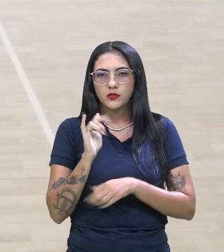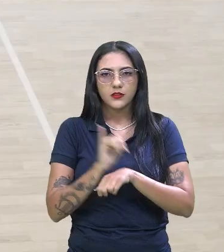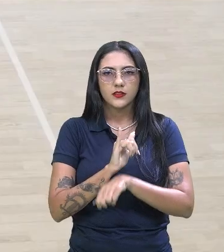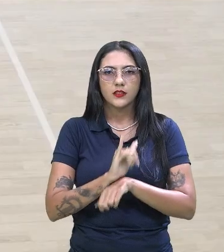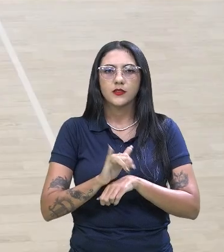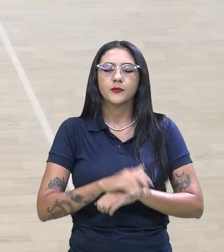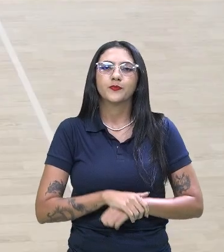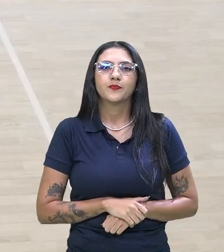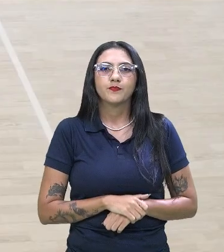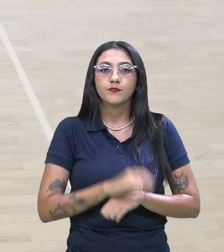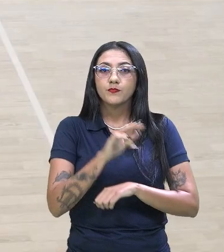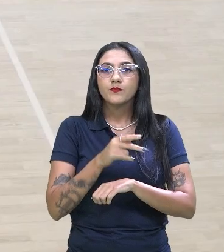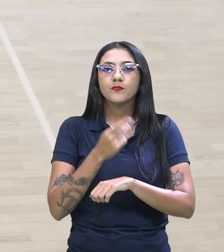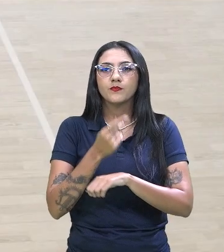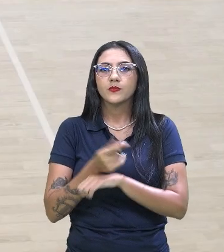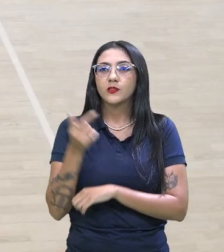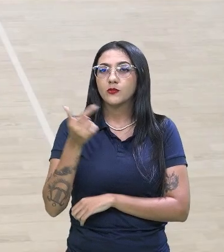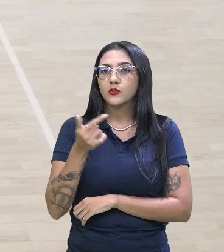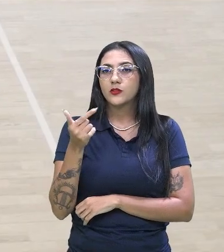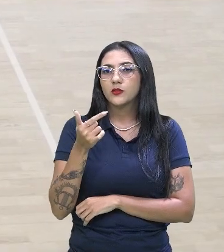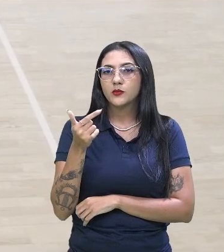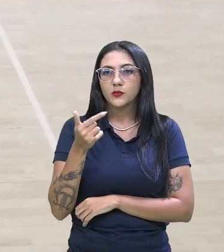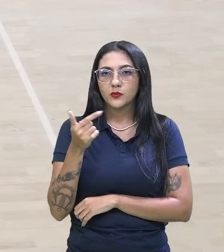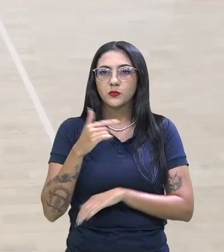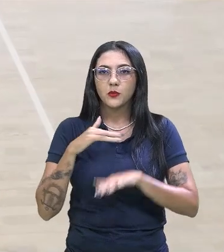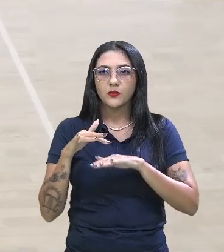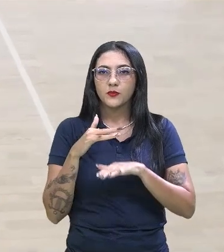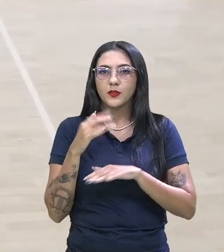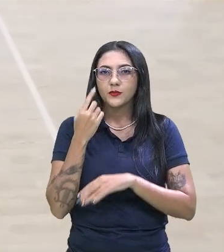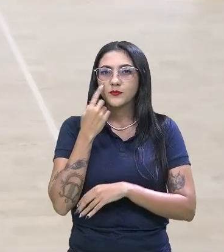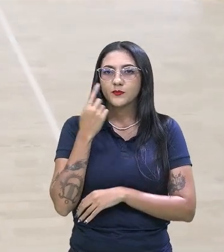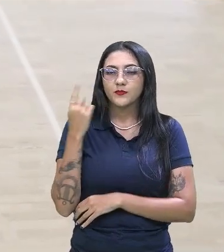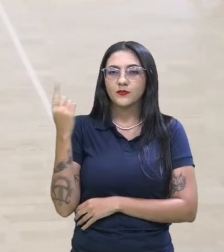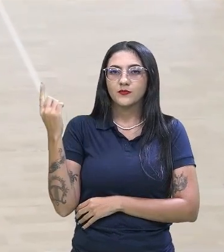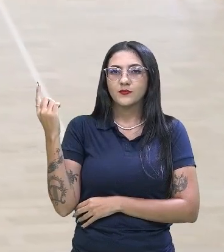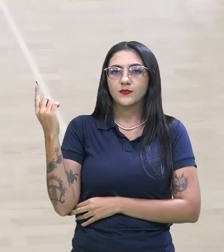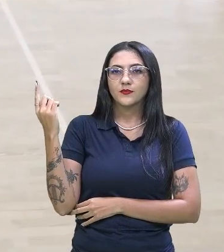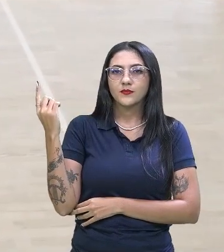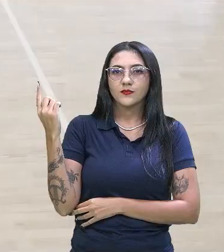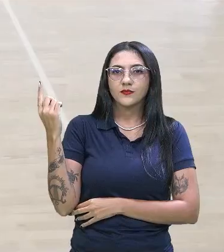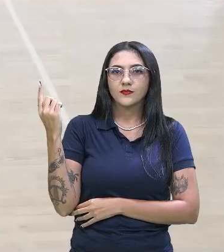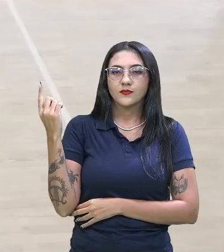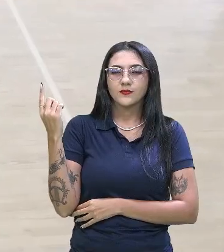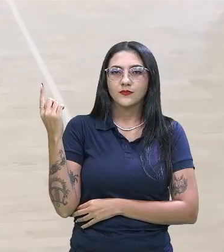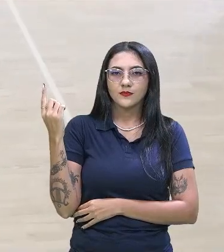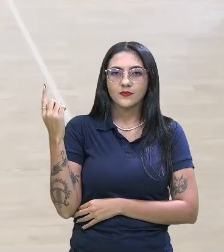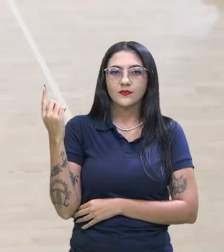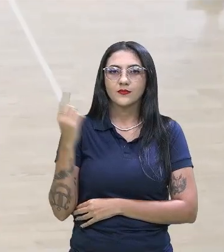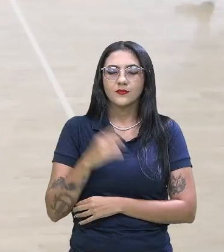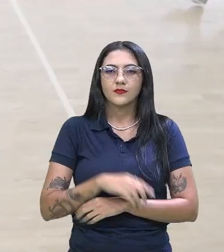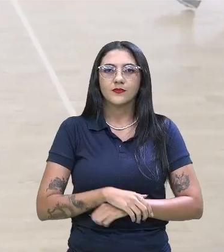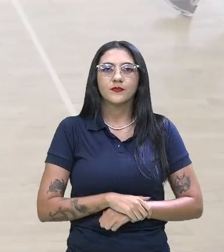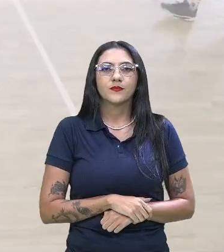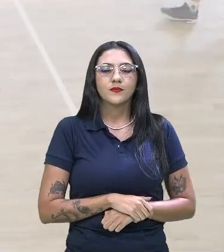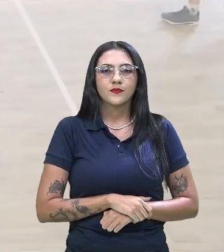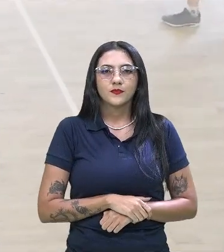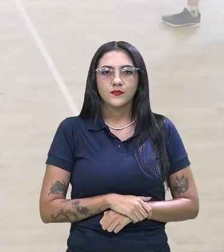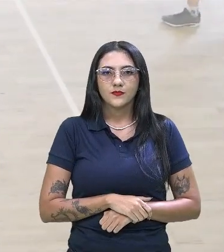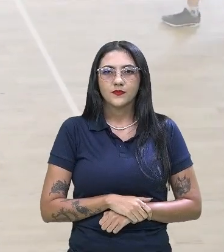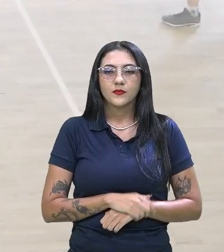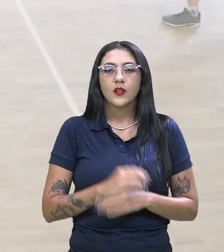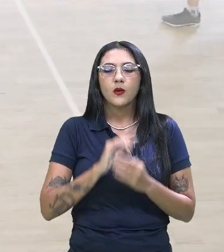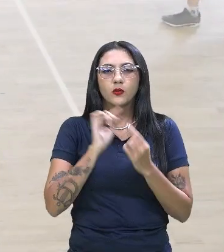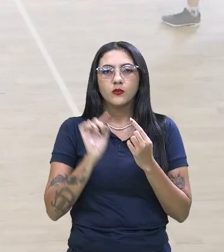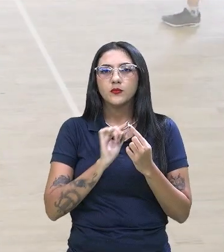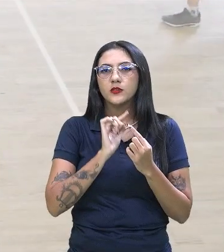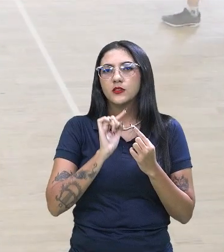nós temos a recepção. É um movimento que acontece depois do saque, do outro lado da rede. O